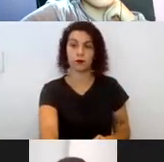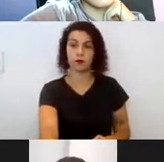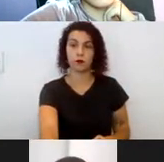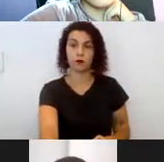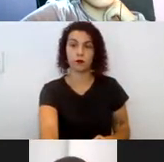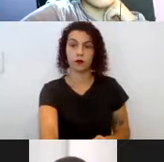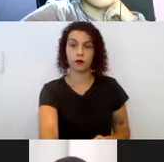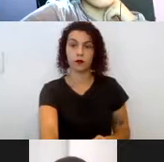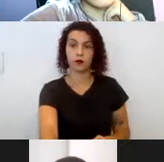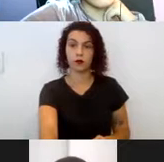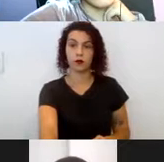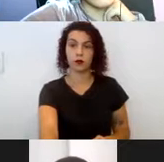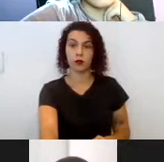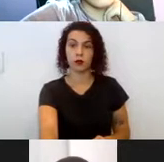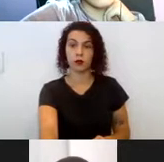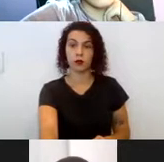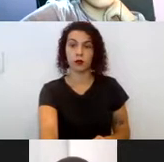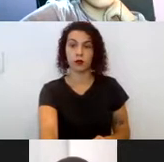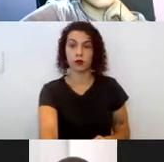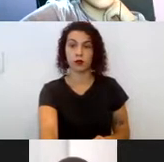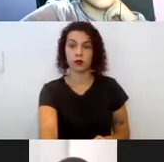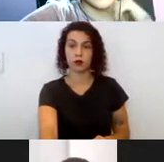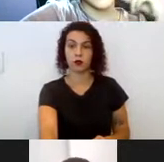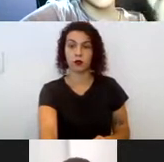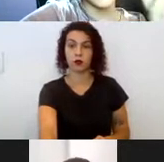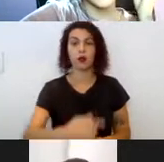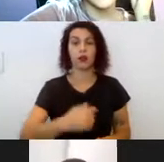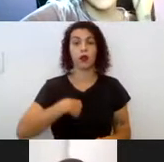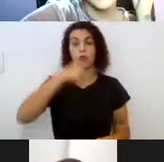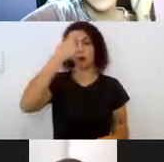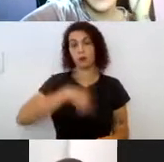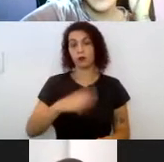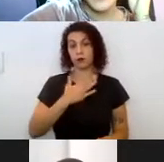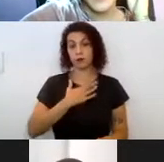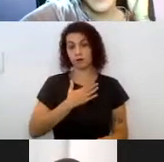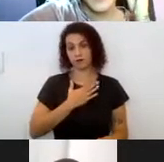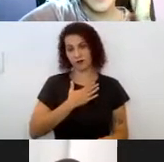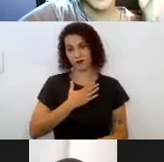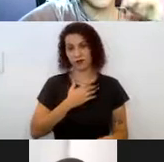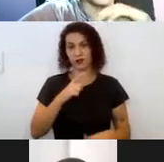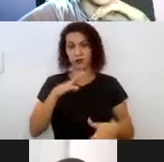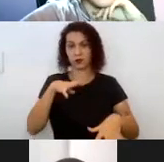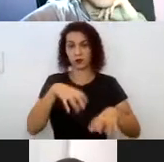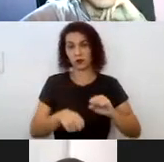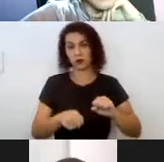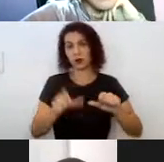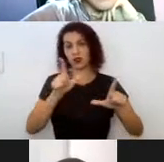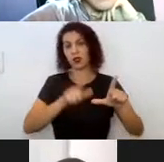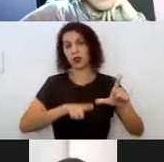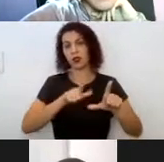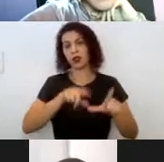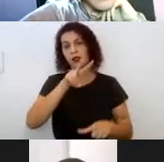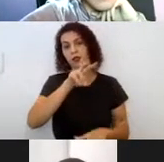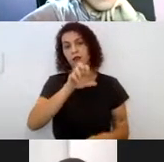slide só fala de mim né primeiro eu sou graduado em letras vernáculas e